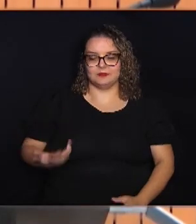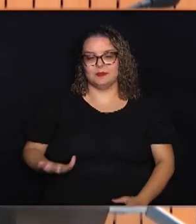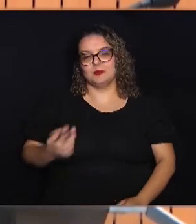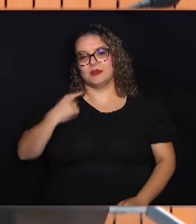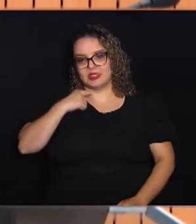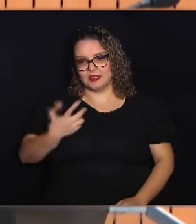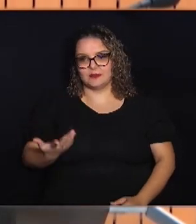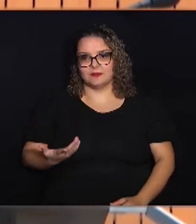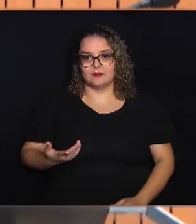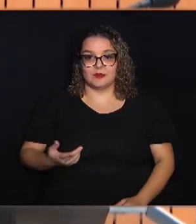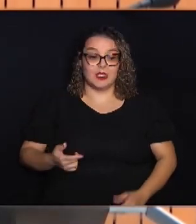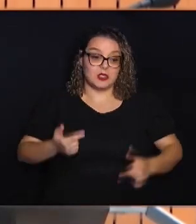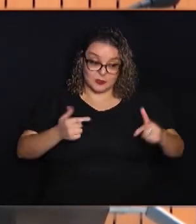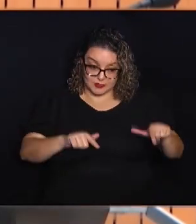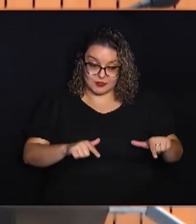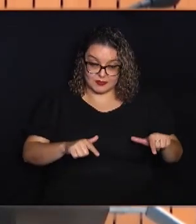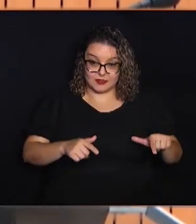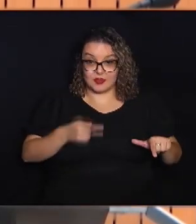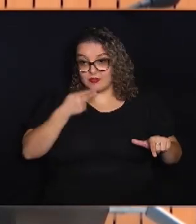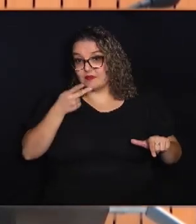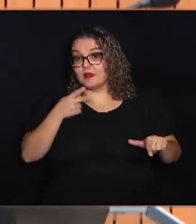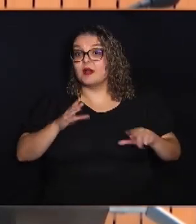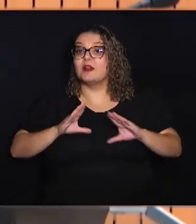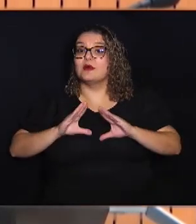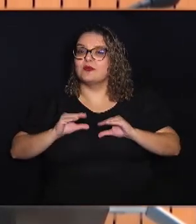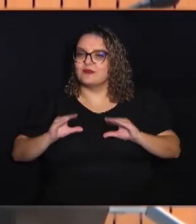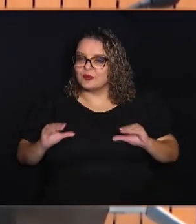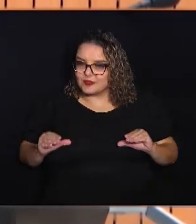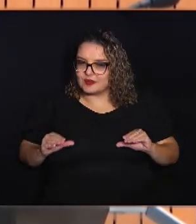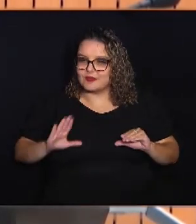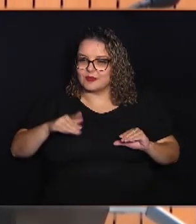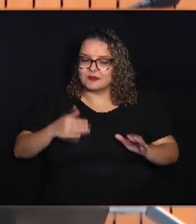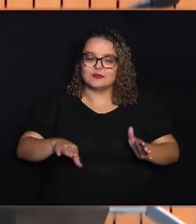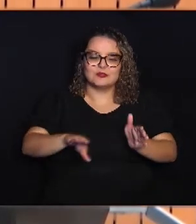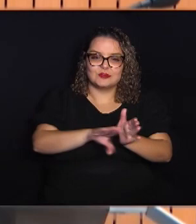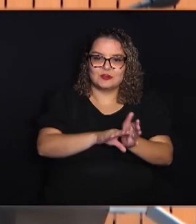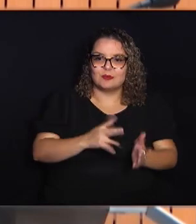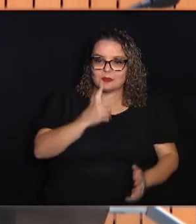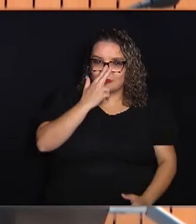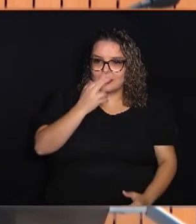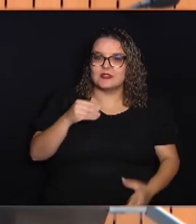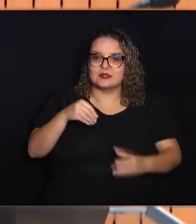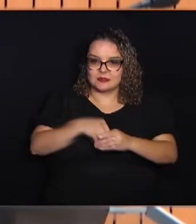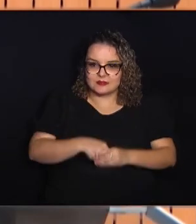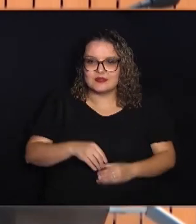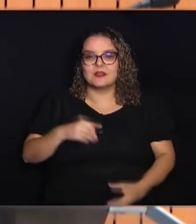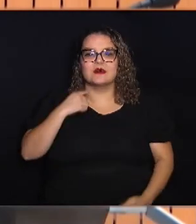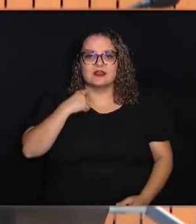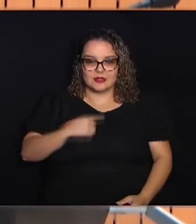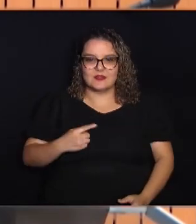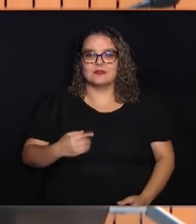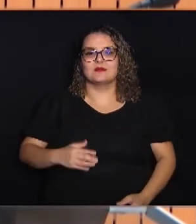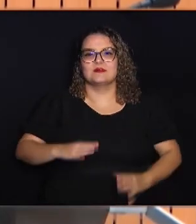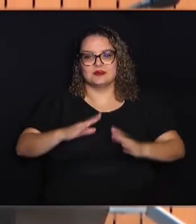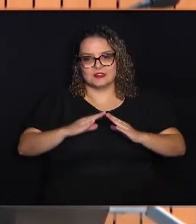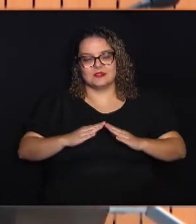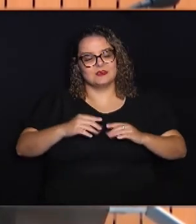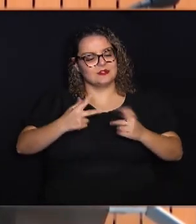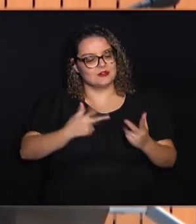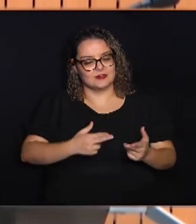instalação é super aconchegante, né? Quando a gente chega, parece que nós estamos realmente em casa. Com a